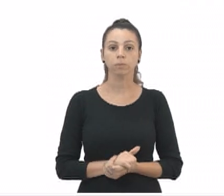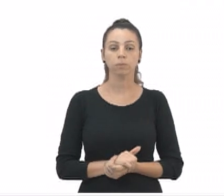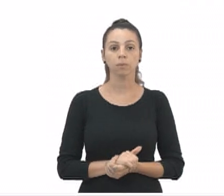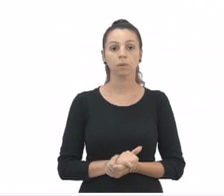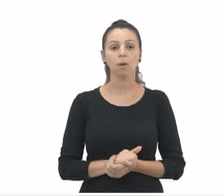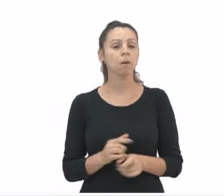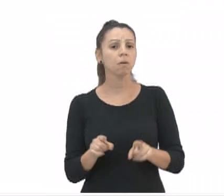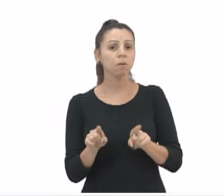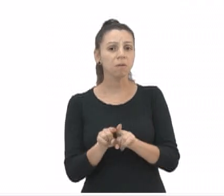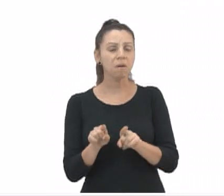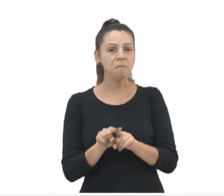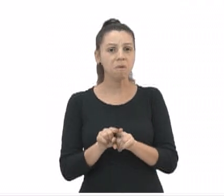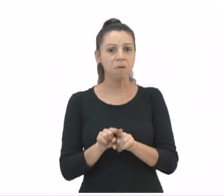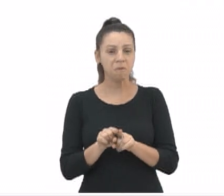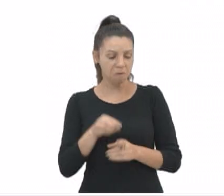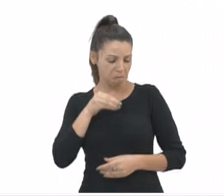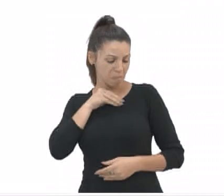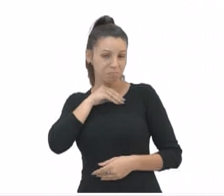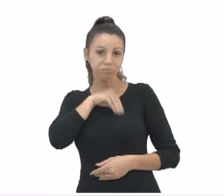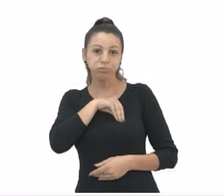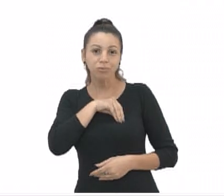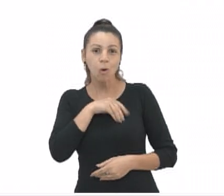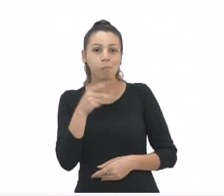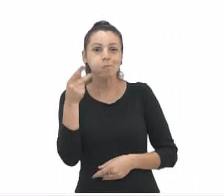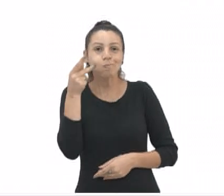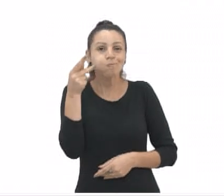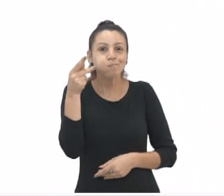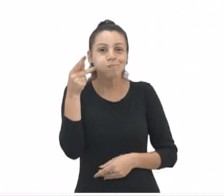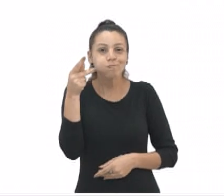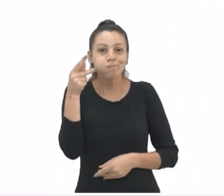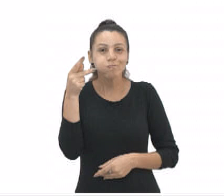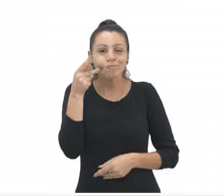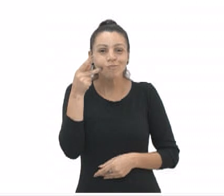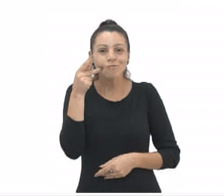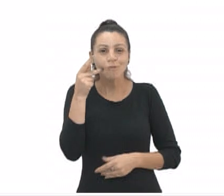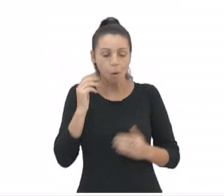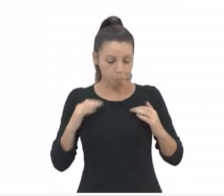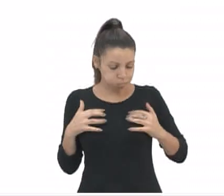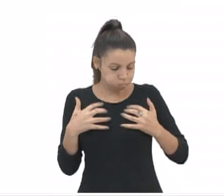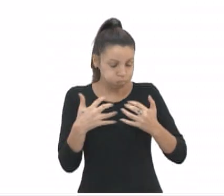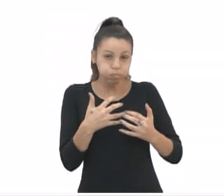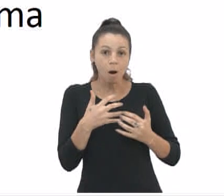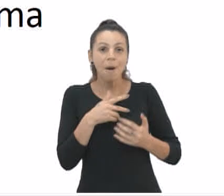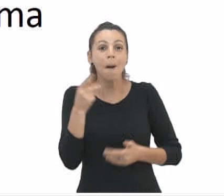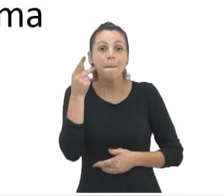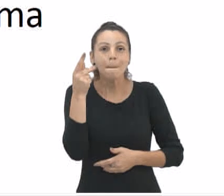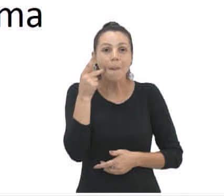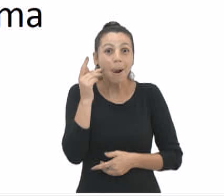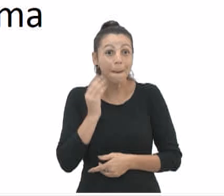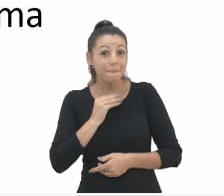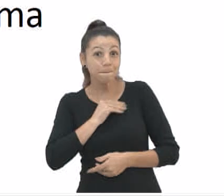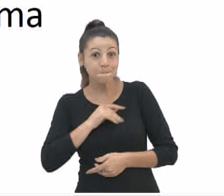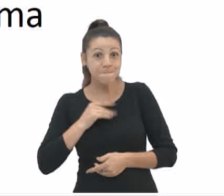bastasse, enchia os 2 bolsos da blusa por cima do busto com balas.